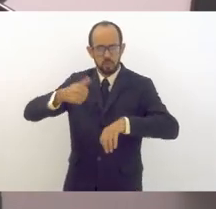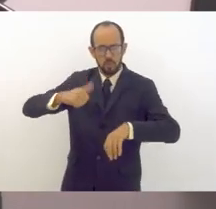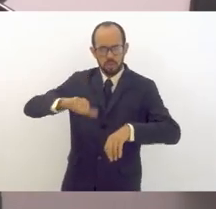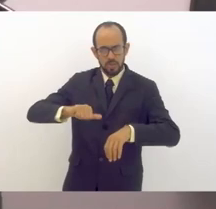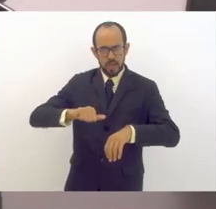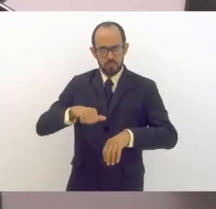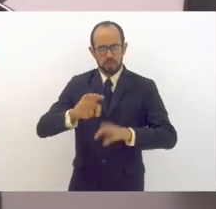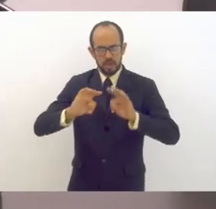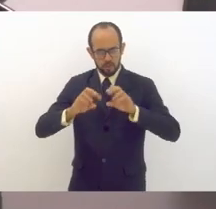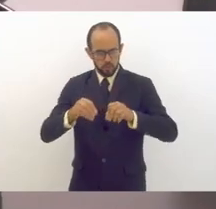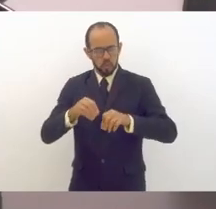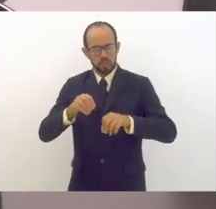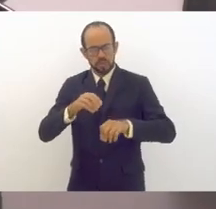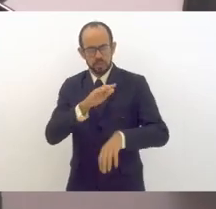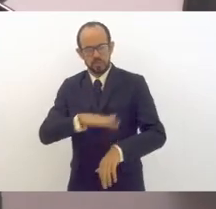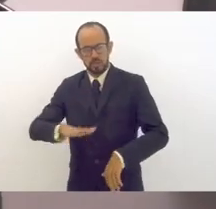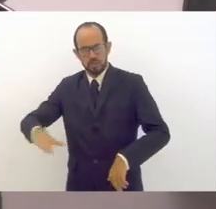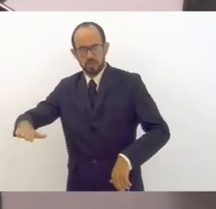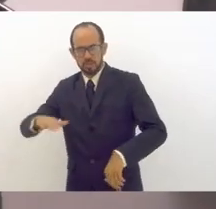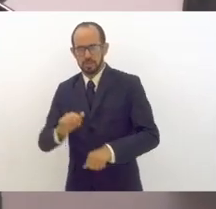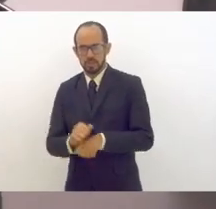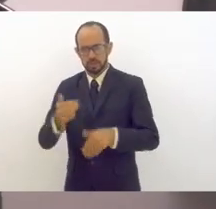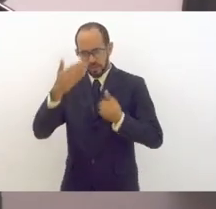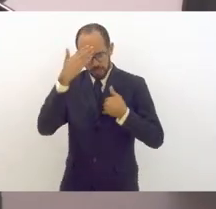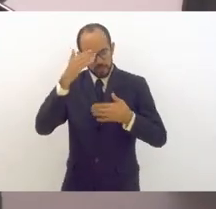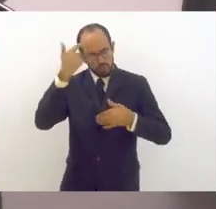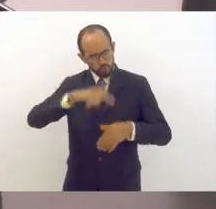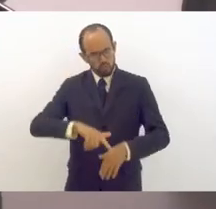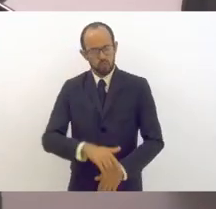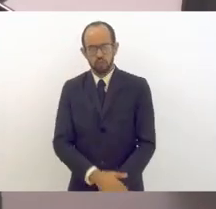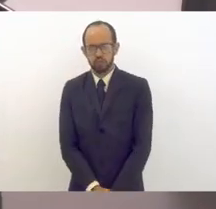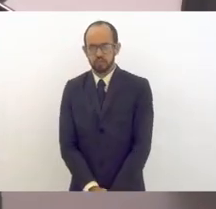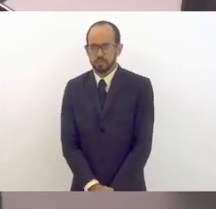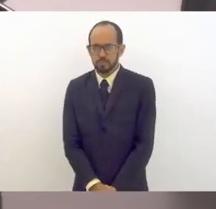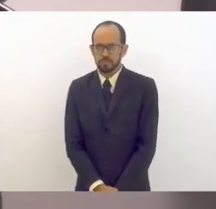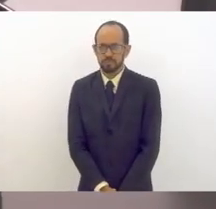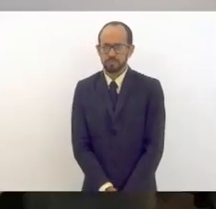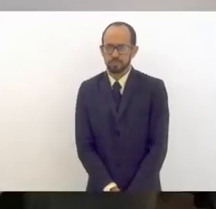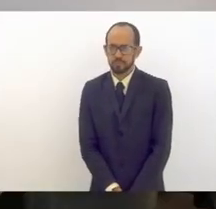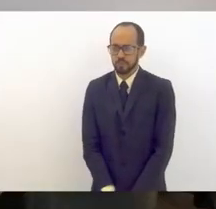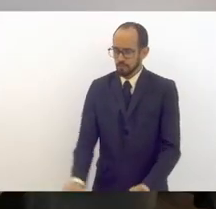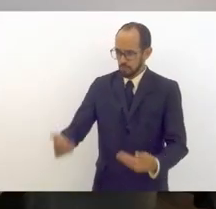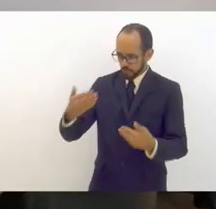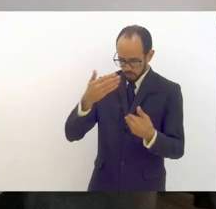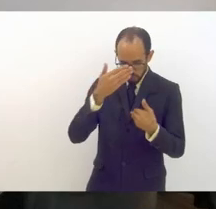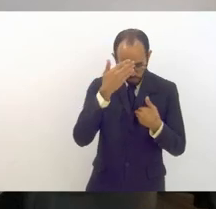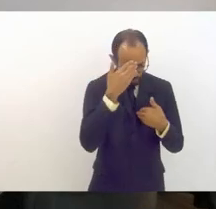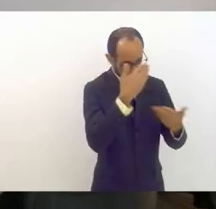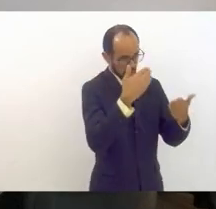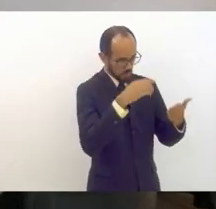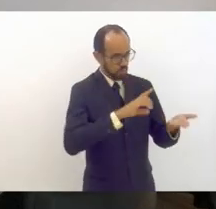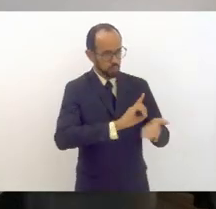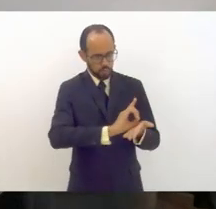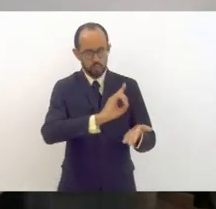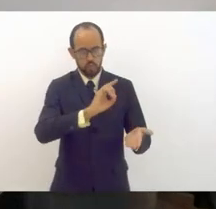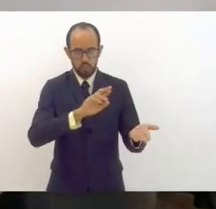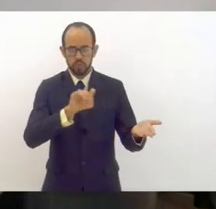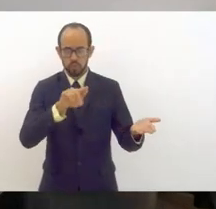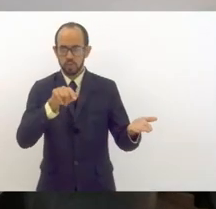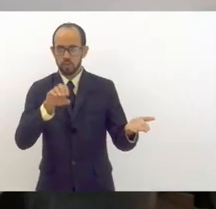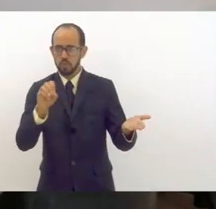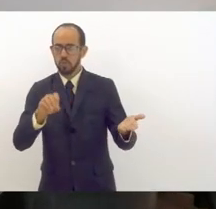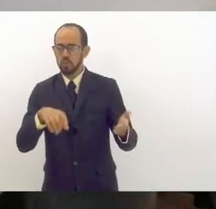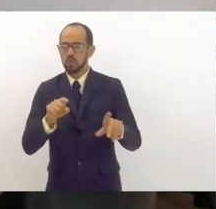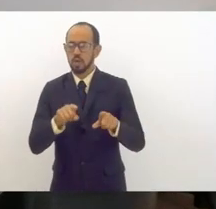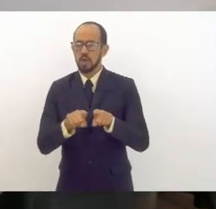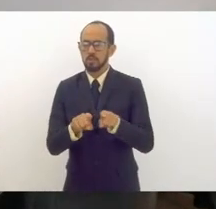meninas. Obrigado pela fala e agradeço mais uma vez a oportunidade. Muito obrigado, doutor Rodrigo Azambuja. Passo a palavra agora para o doutor